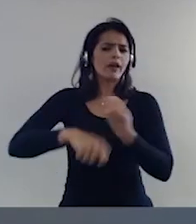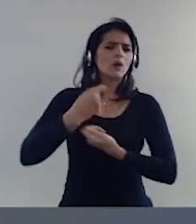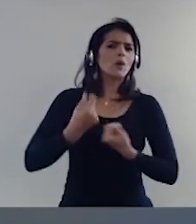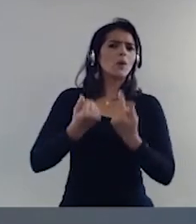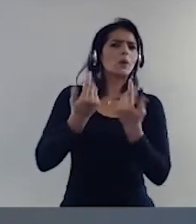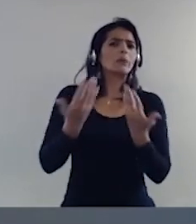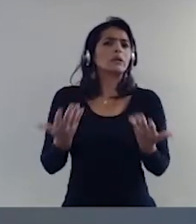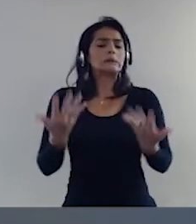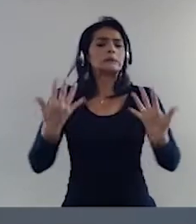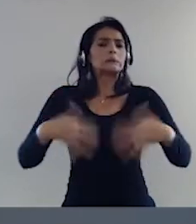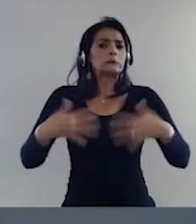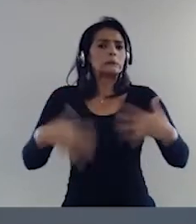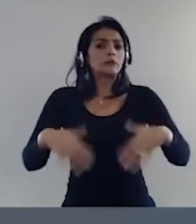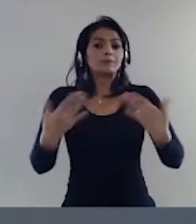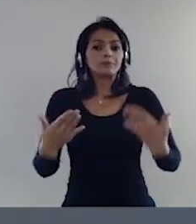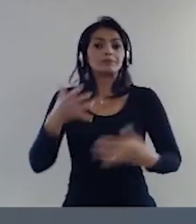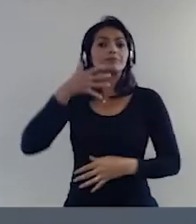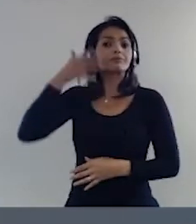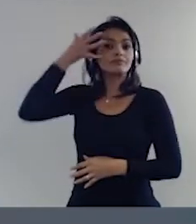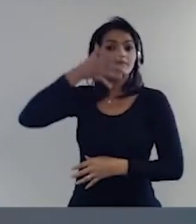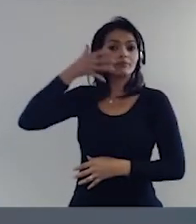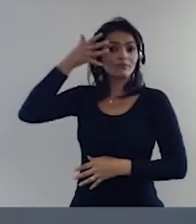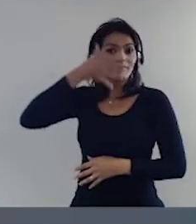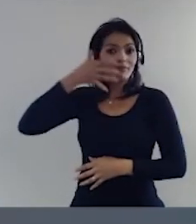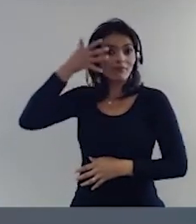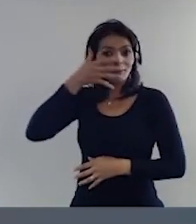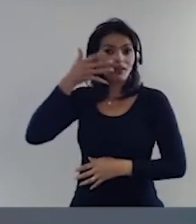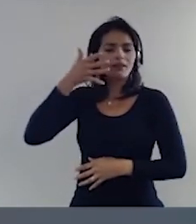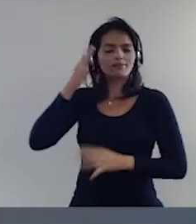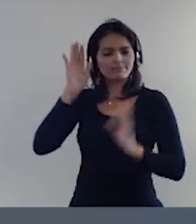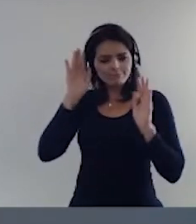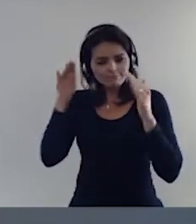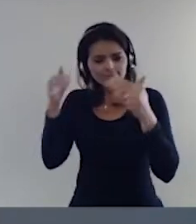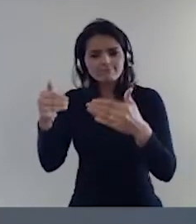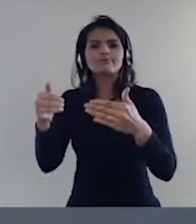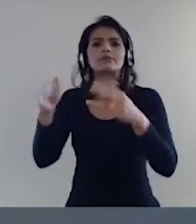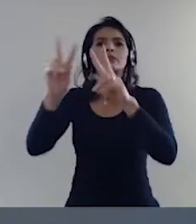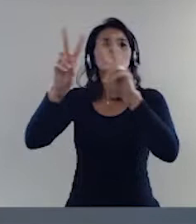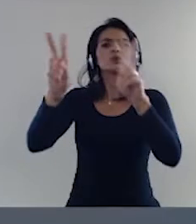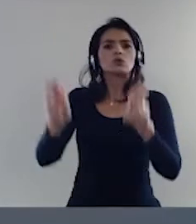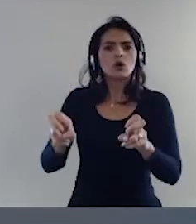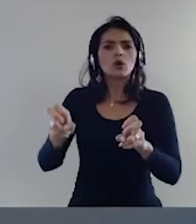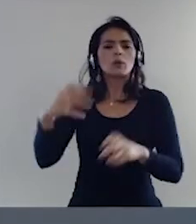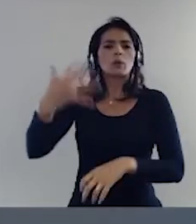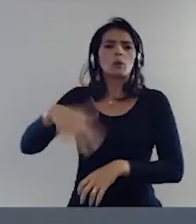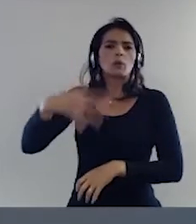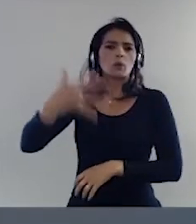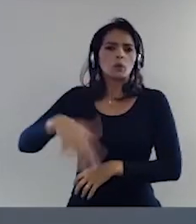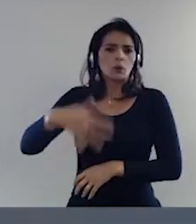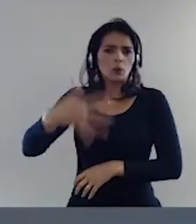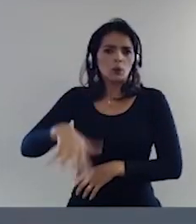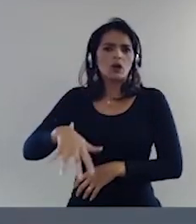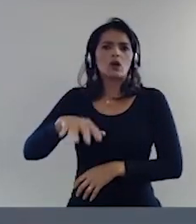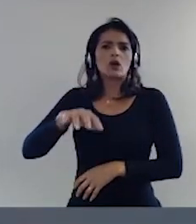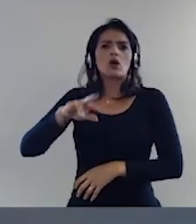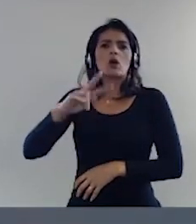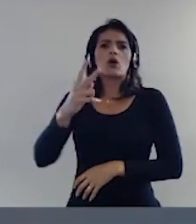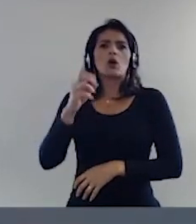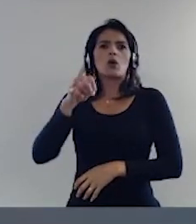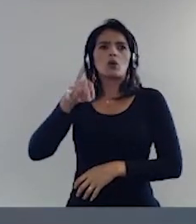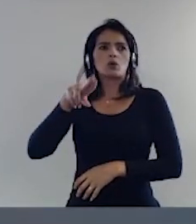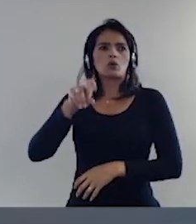Eu falei uma exposição um pouco mais específica sobre a excessiva onerosidade superveniente, as